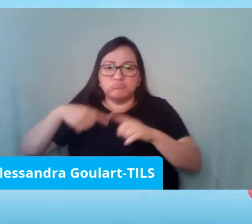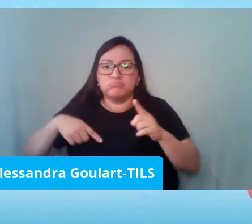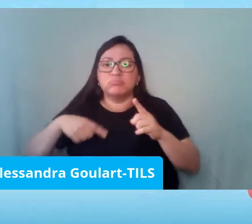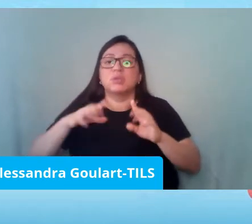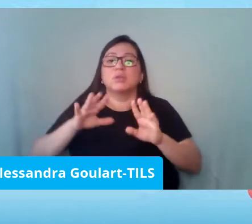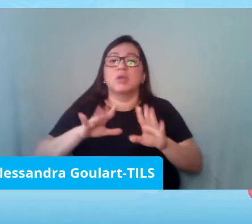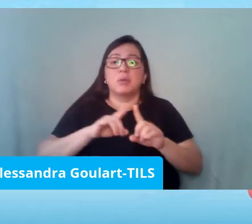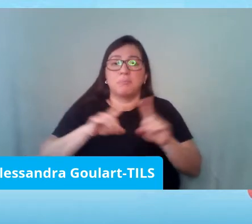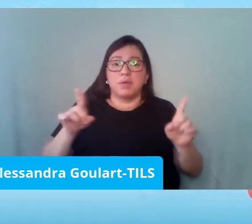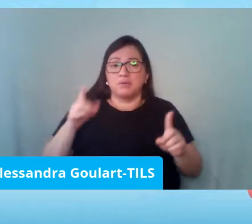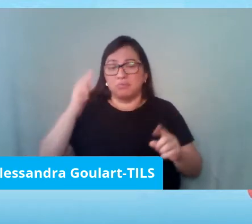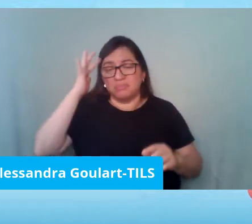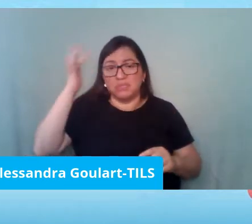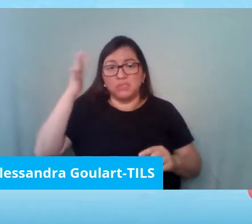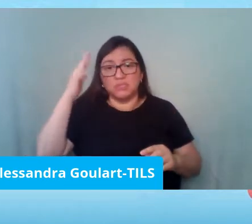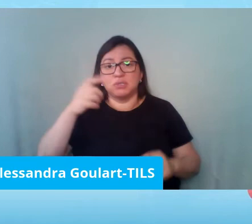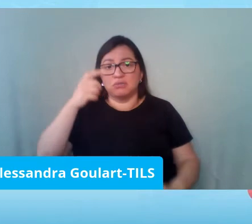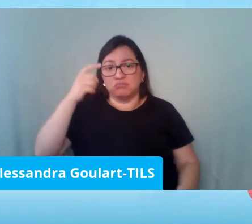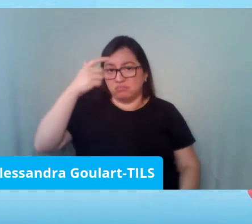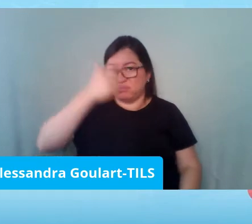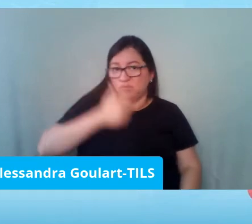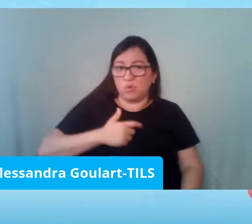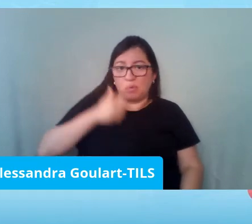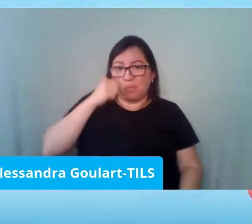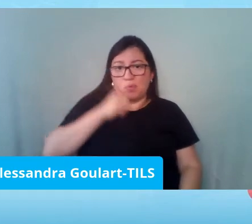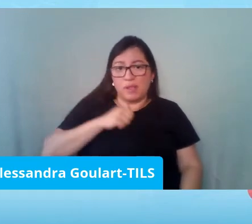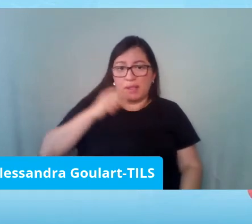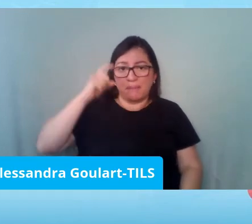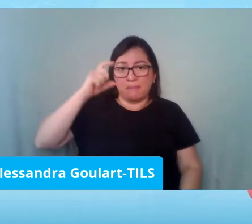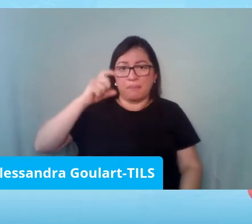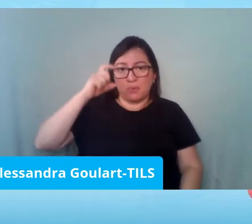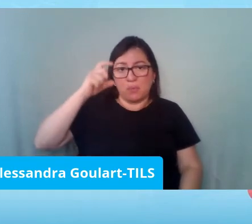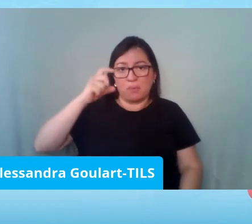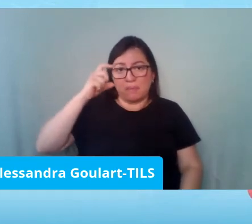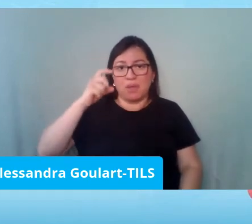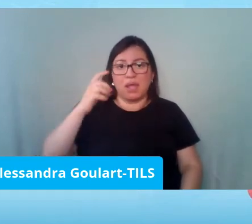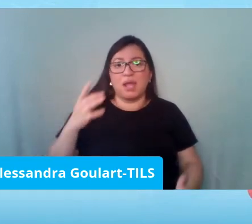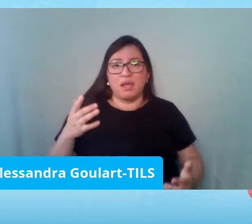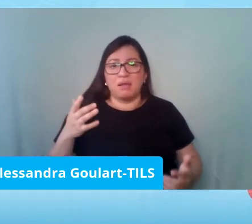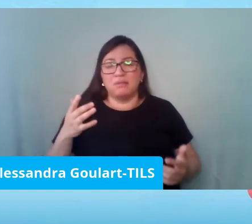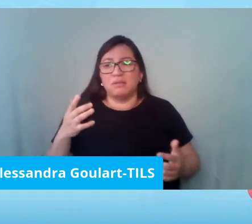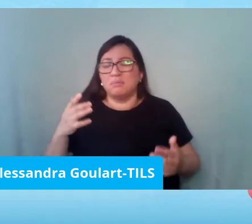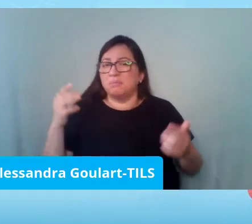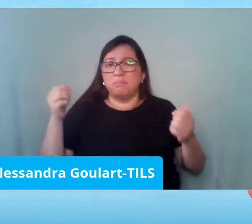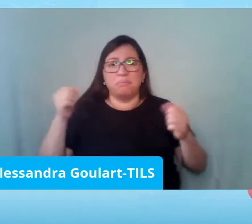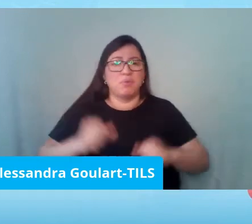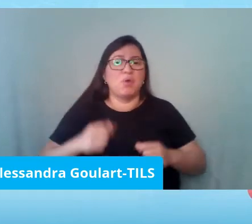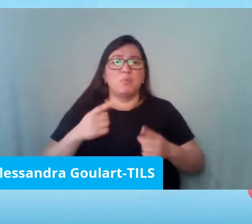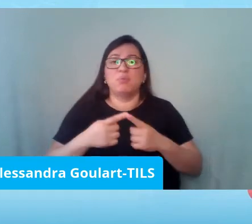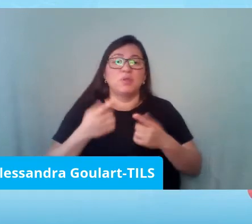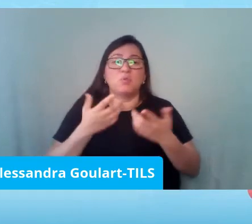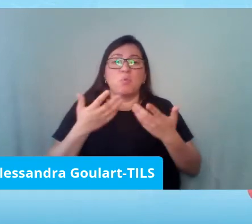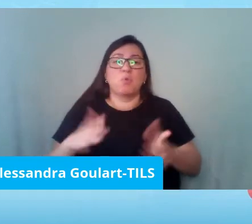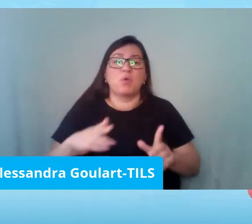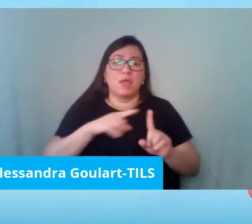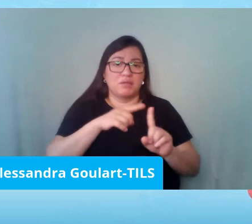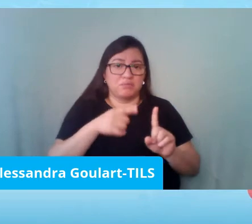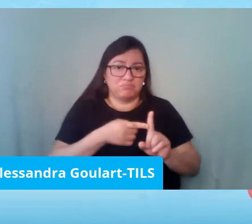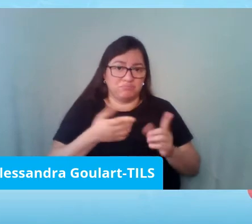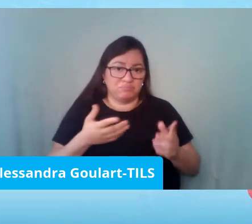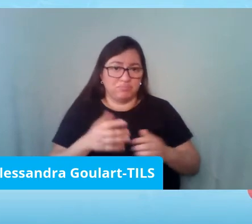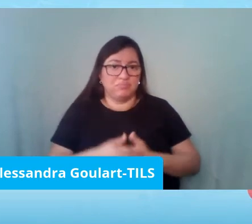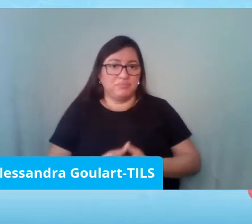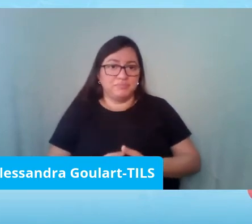preocupada com a sua saúde, com a saúde do seu bebê, quando a gente não tem uma gestação planejada. Quando a gente planeja uma gestação, a